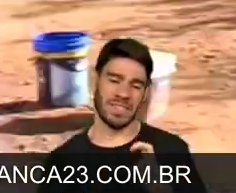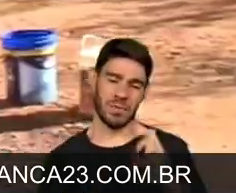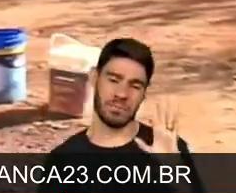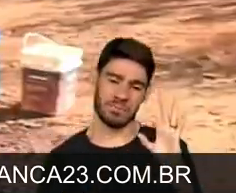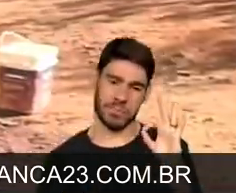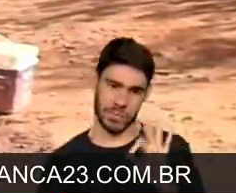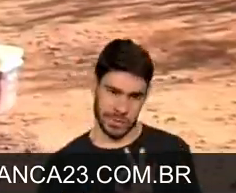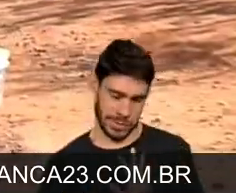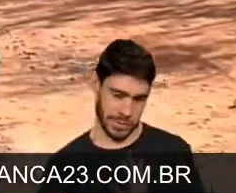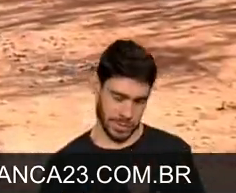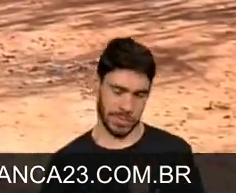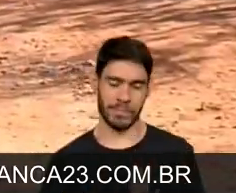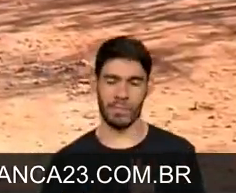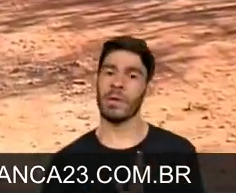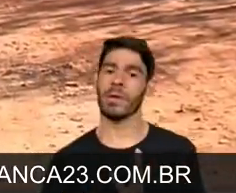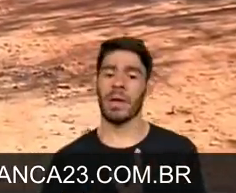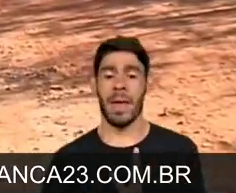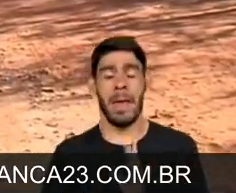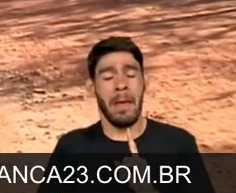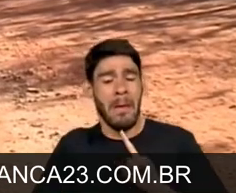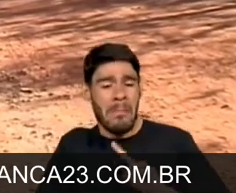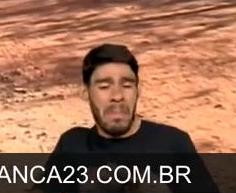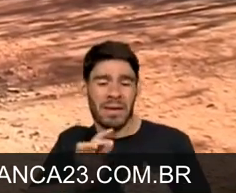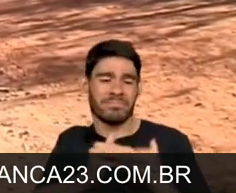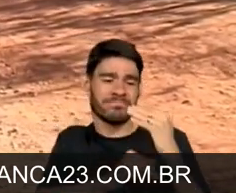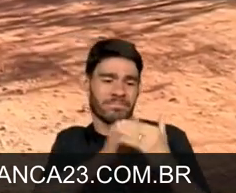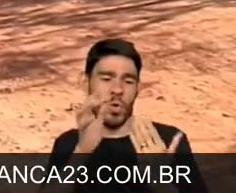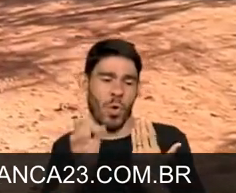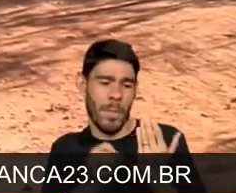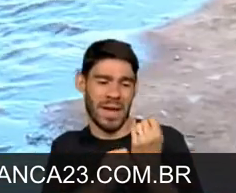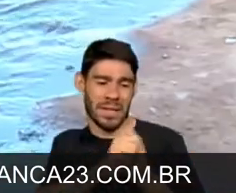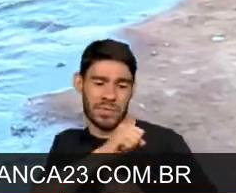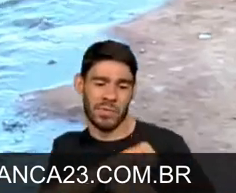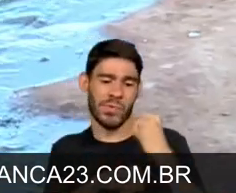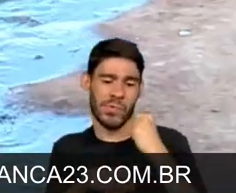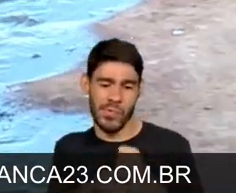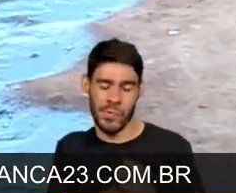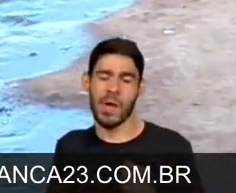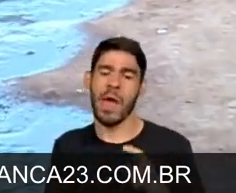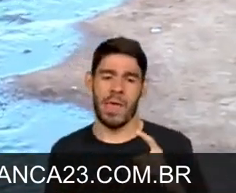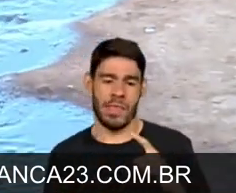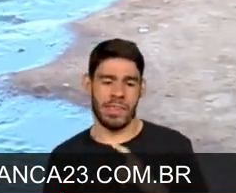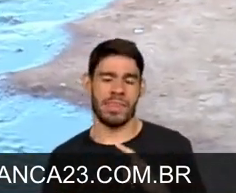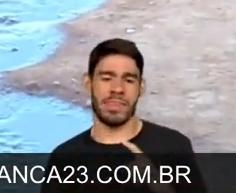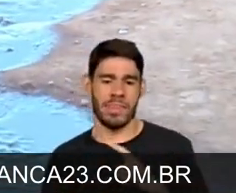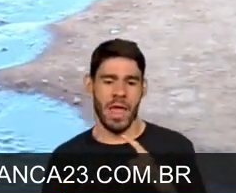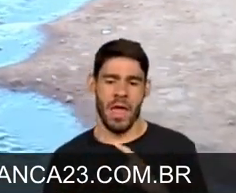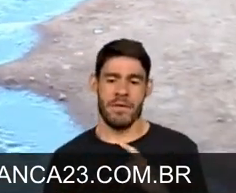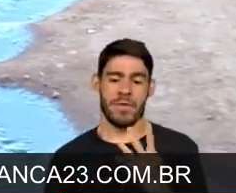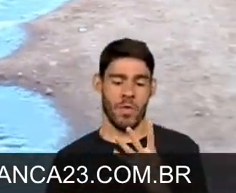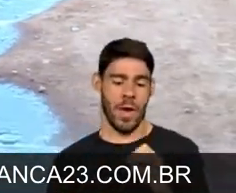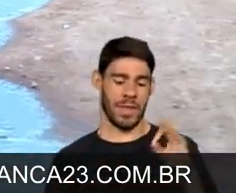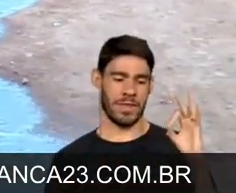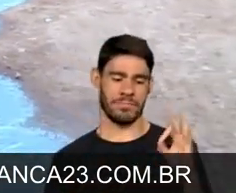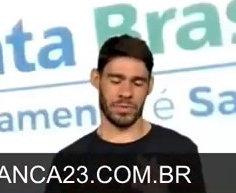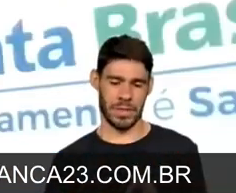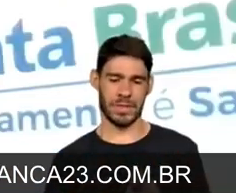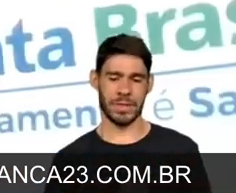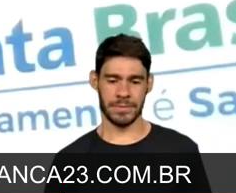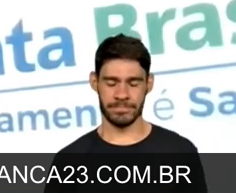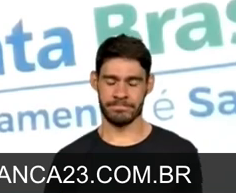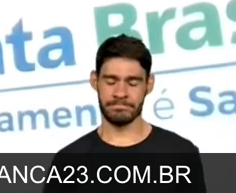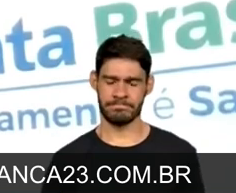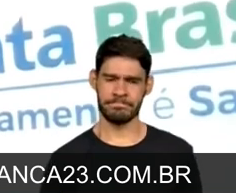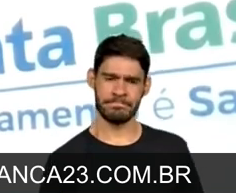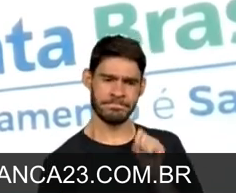25%. Mas, ainda assim, um avanço em relação ao ano anterior, quando o índice passava dos 40%. Se a